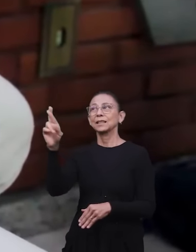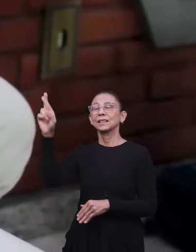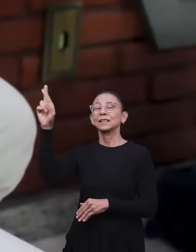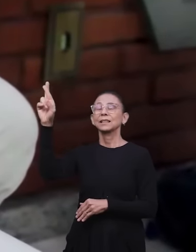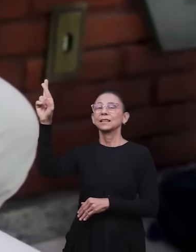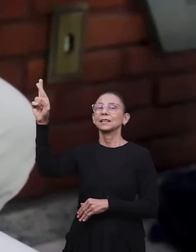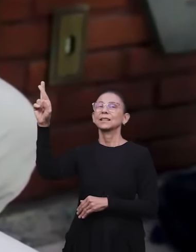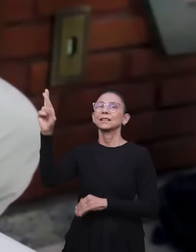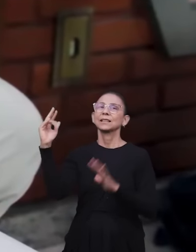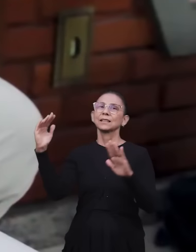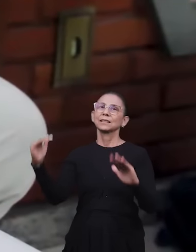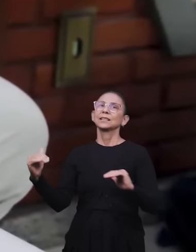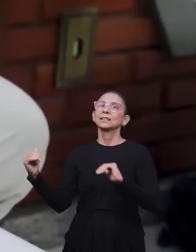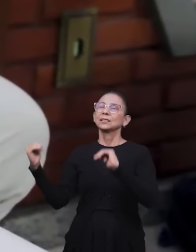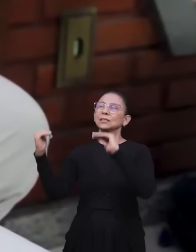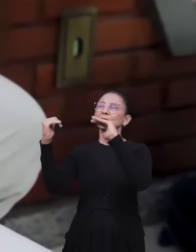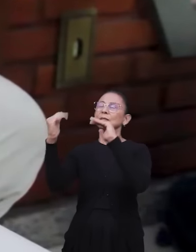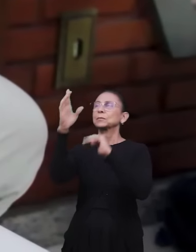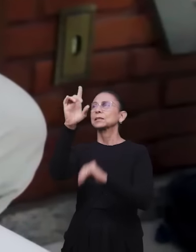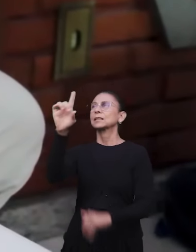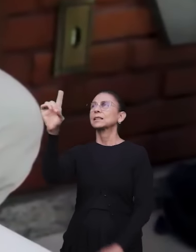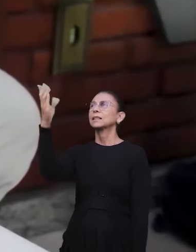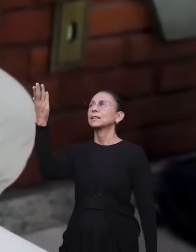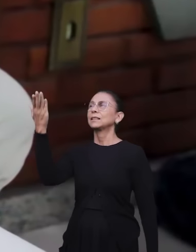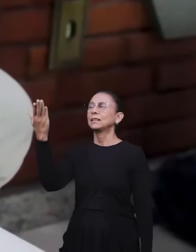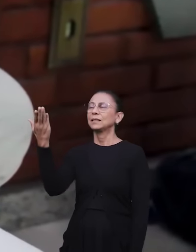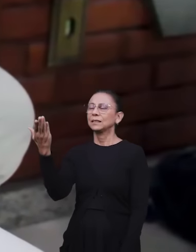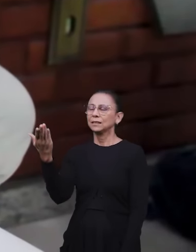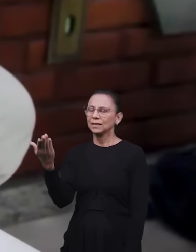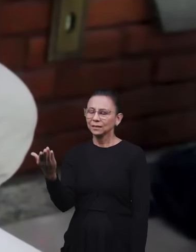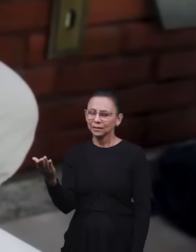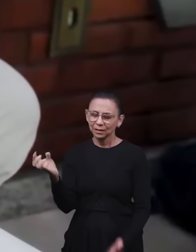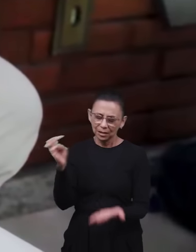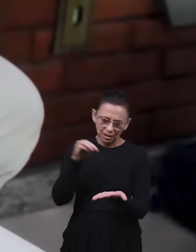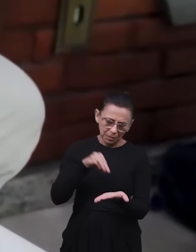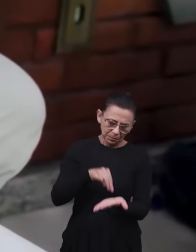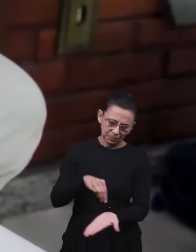Deus, louvemos a Deus, louvemos a